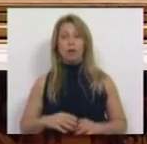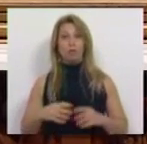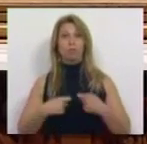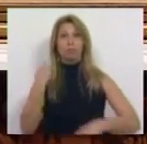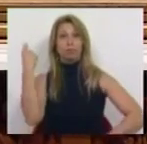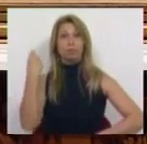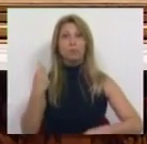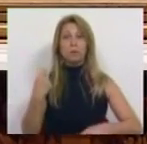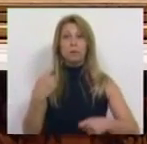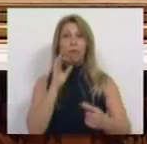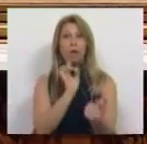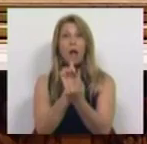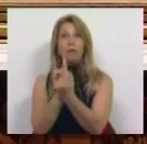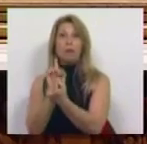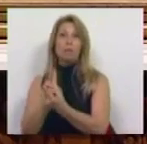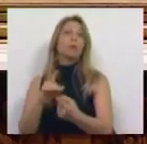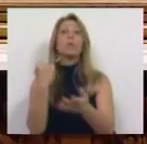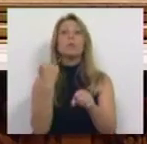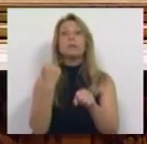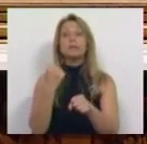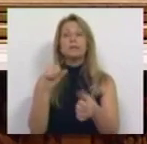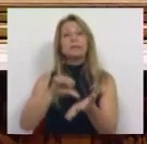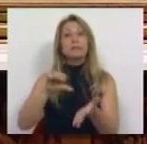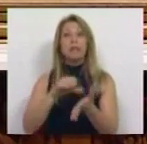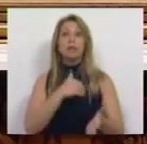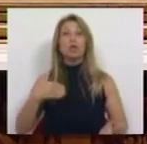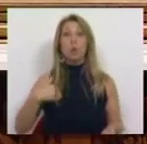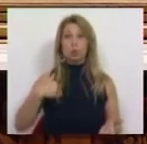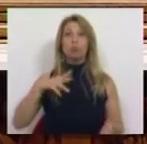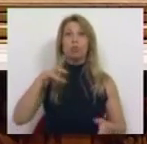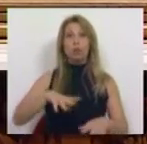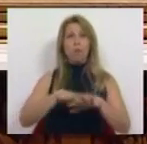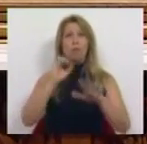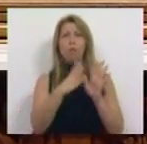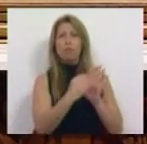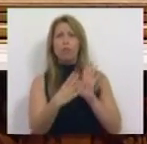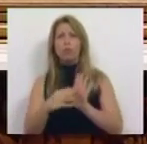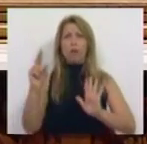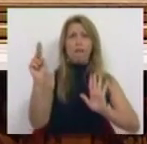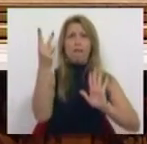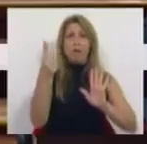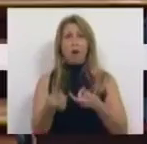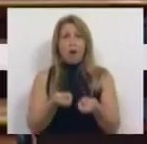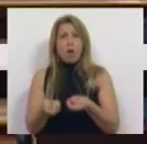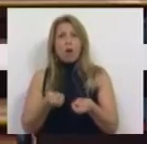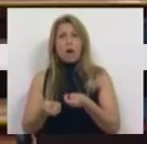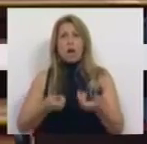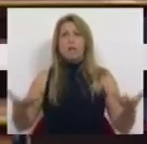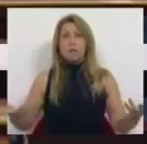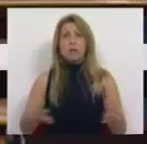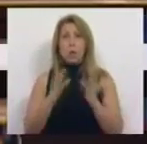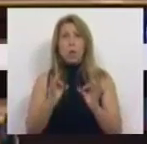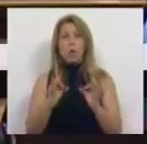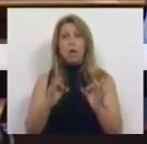disparidade de atendimento nos centros de saúde portugueses, devido à coexistência de dois modelos de organização ao nível dos cuidados de saúde